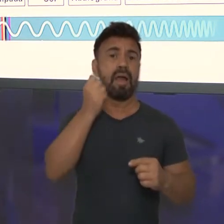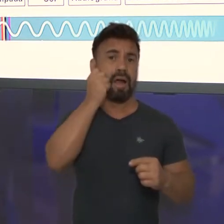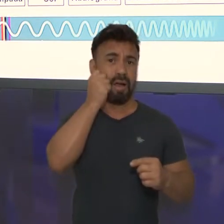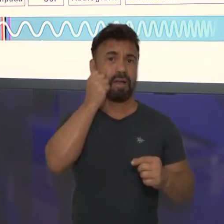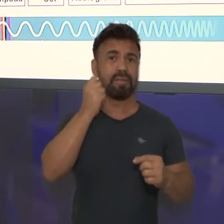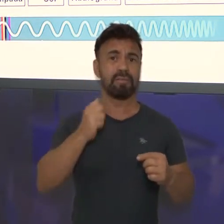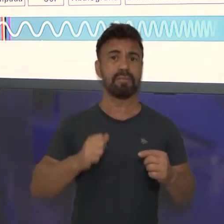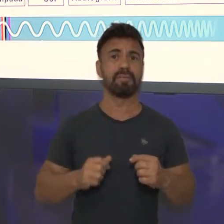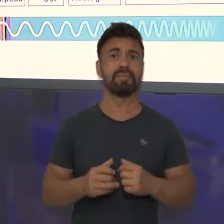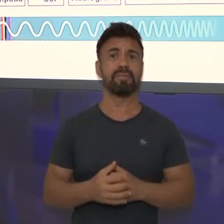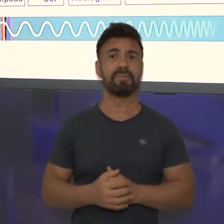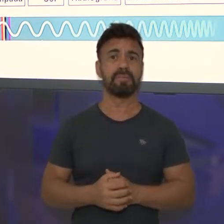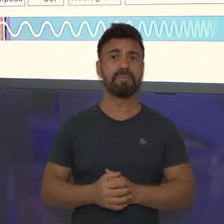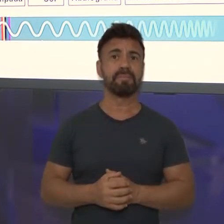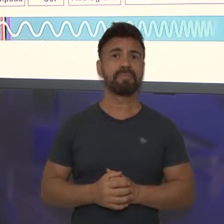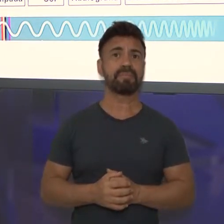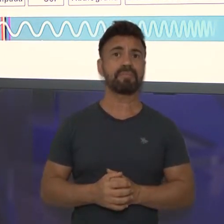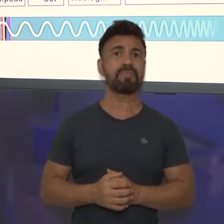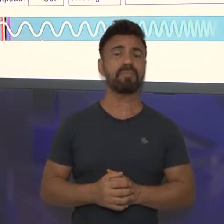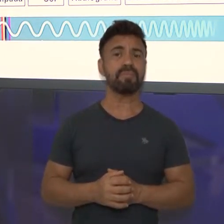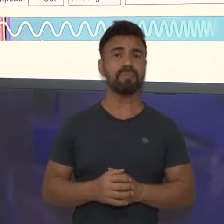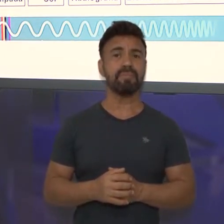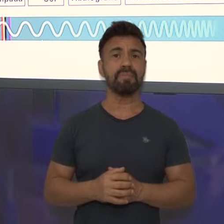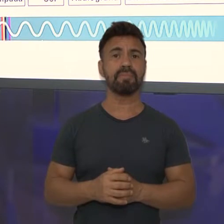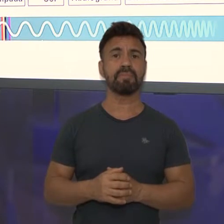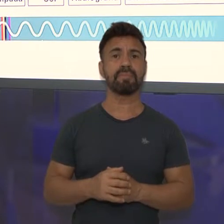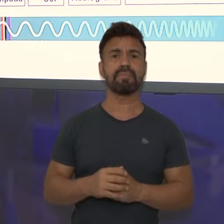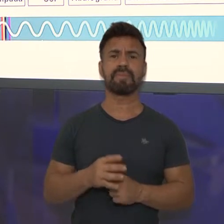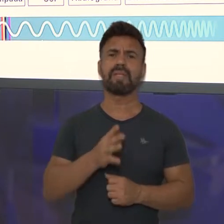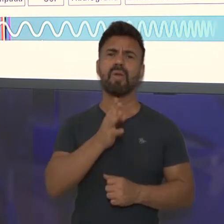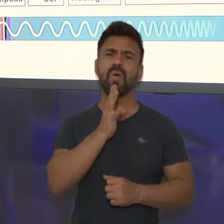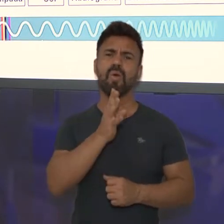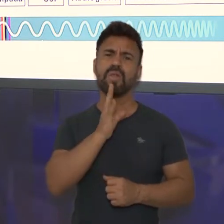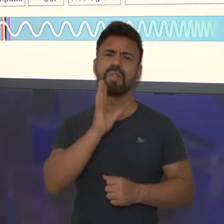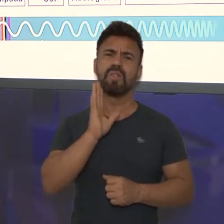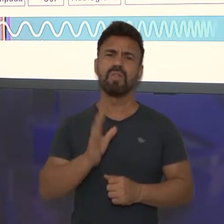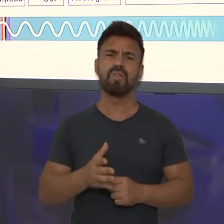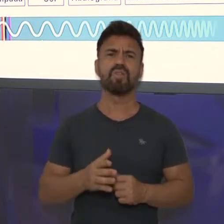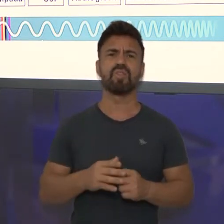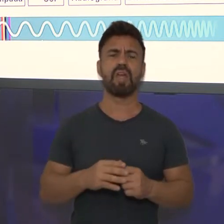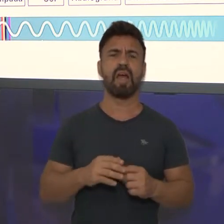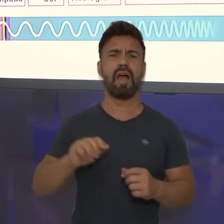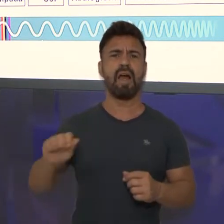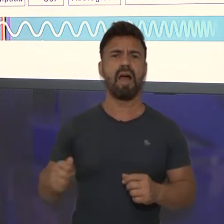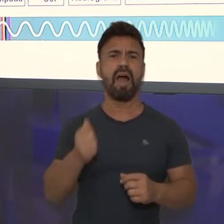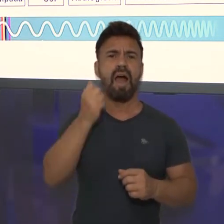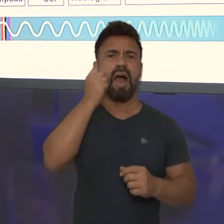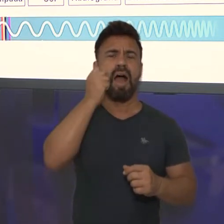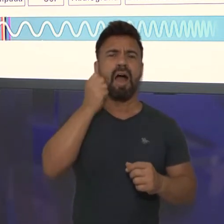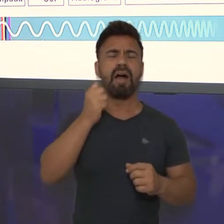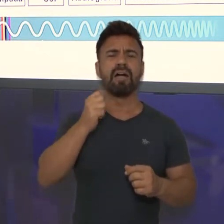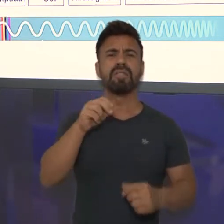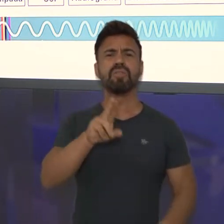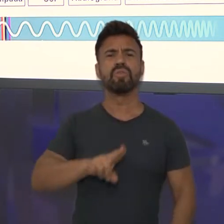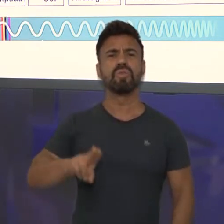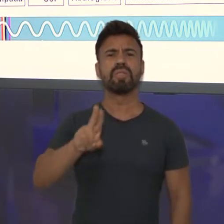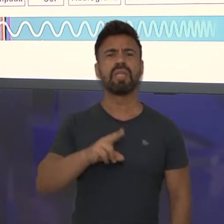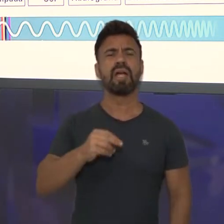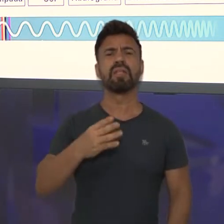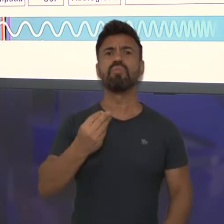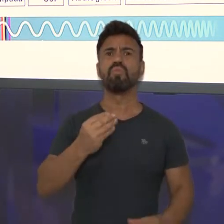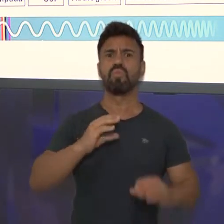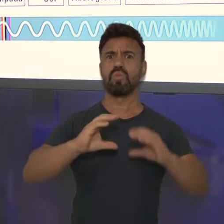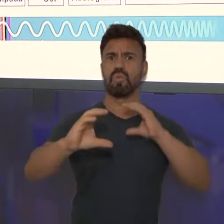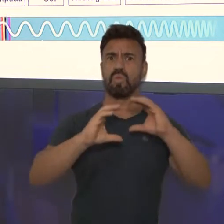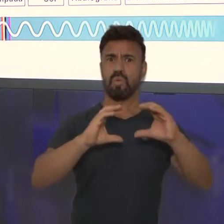AM, certo? Que são conhecidas também como ondas de radiofrequência, bastante utilizadas na